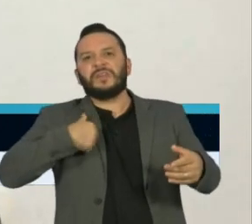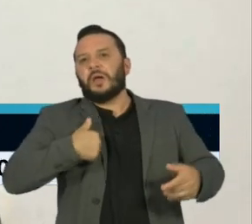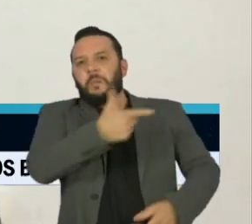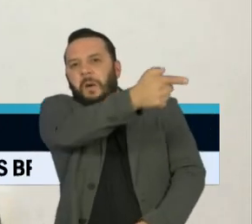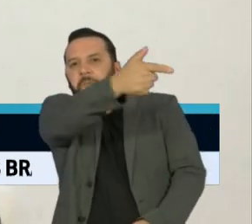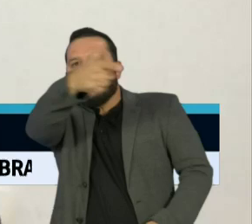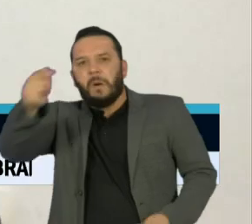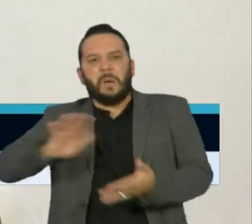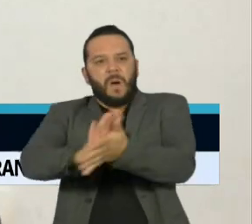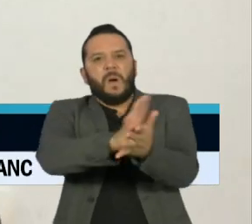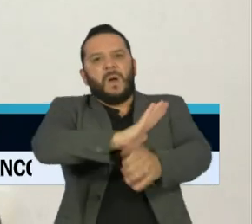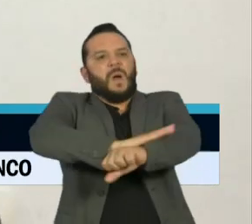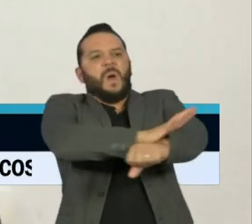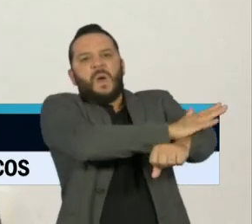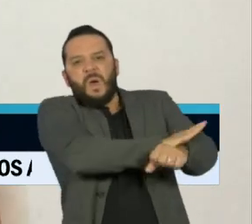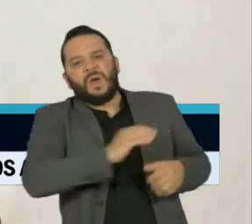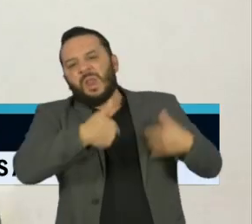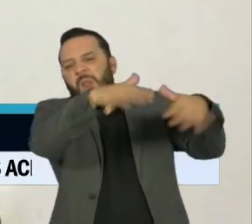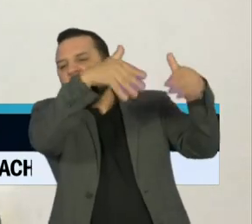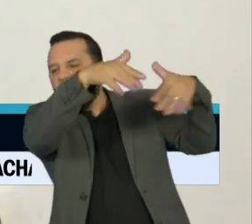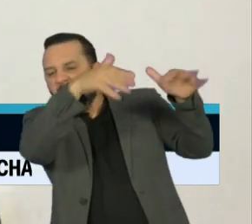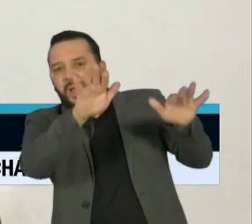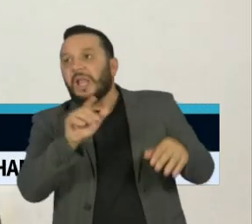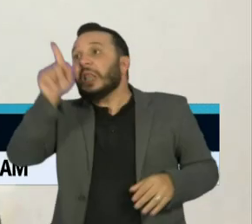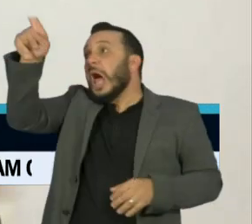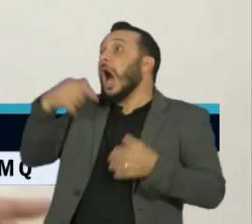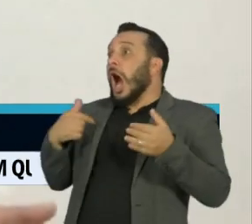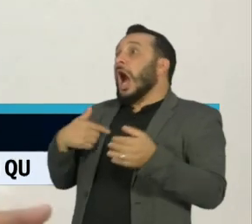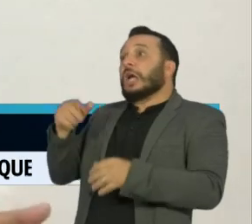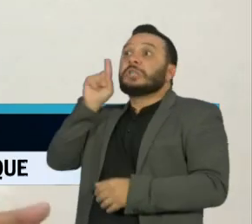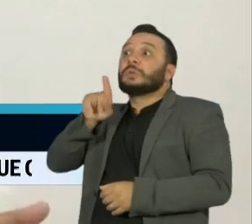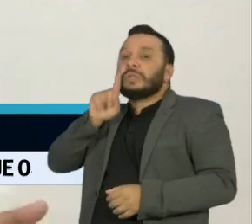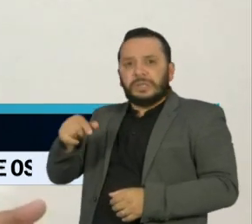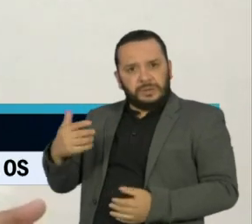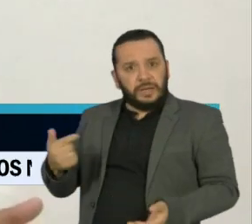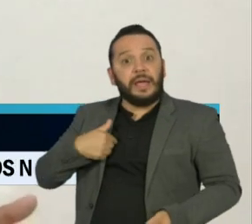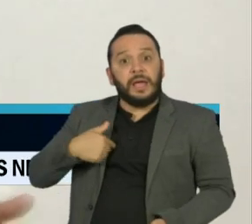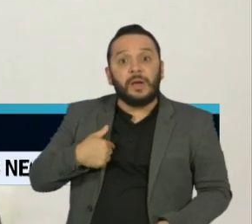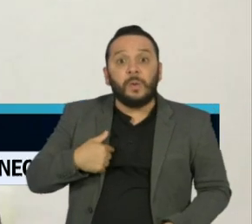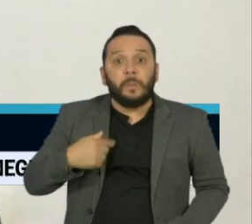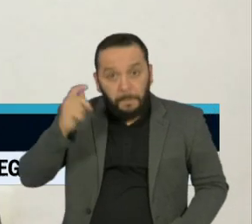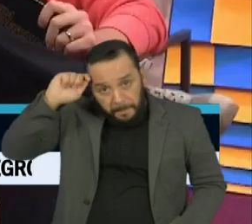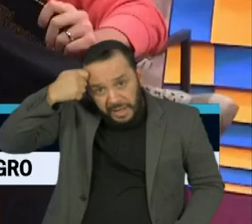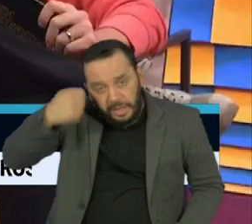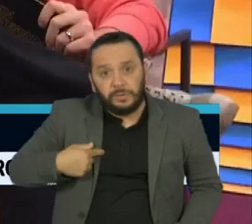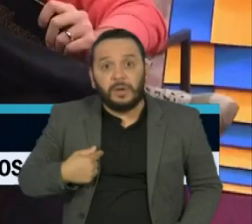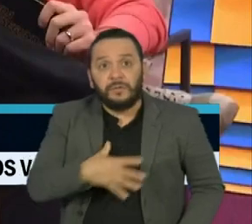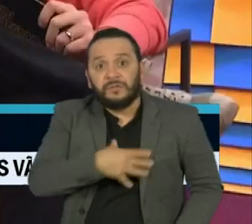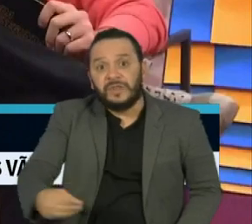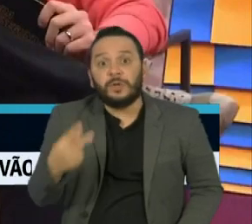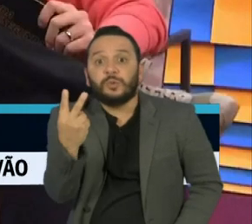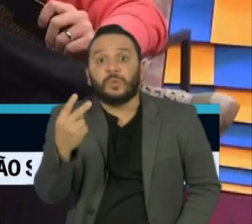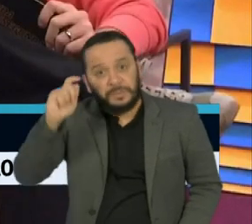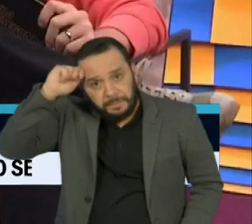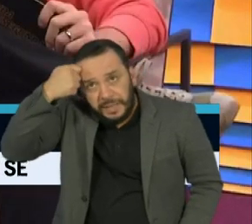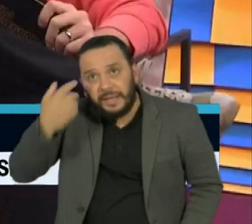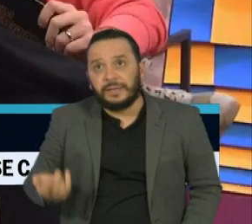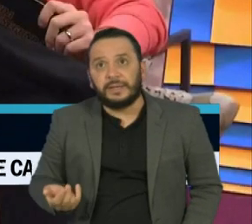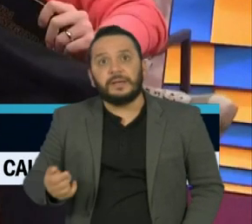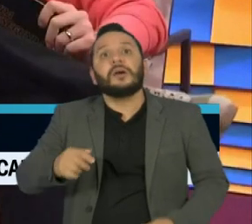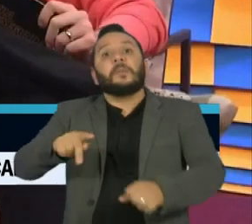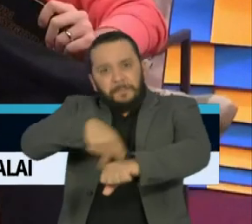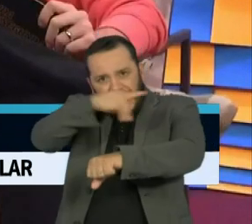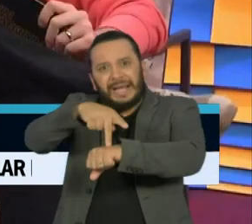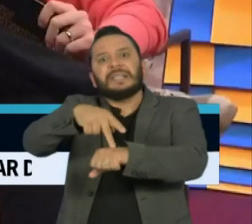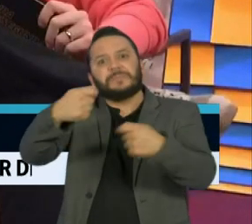braçada. Eu não tenho mais nem palavra para descrever como é a situação que a gente vive. Eu sou pai de duas meninas pretas, mano. Sacou? Era pra esse país estar pegando fogo mesmo.